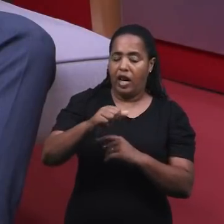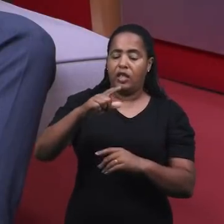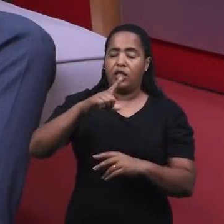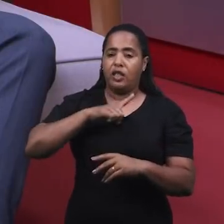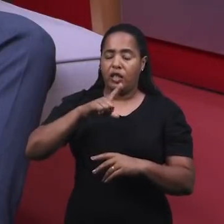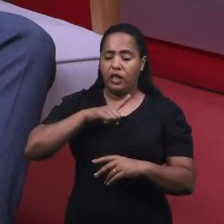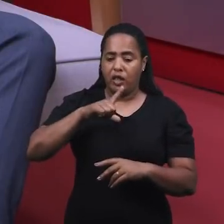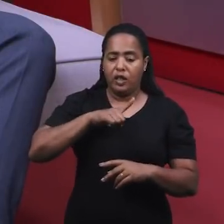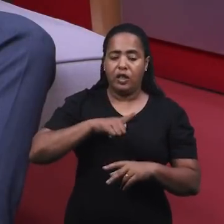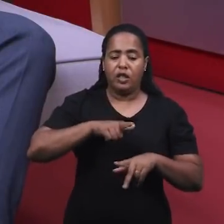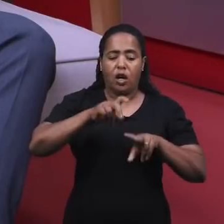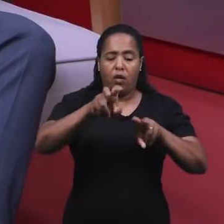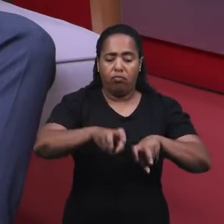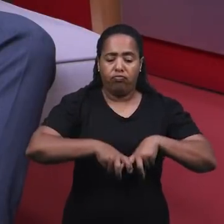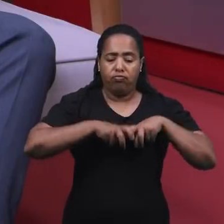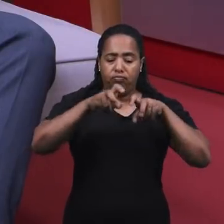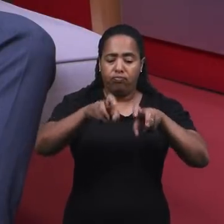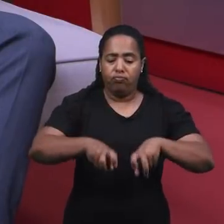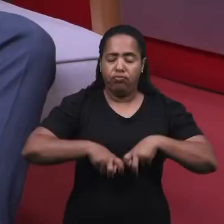agropastoril.